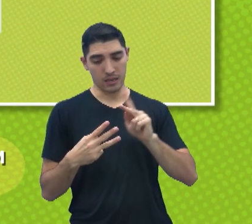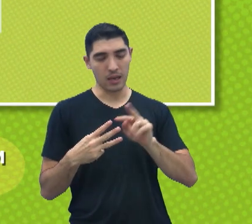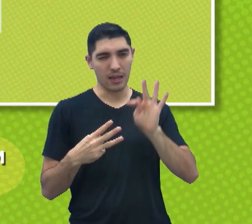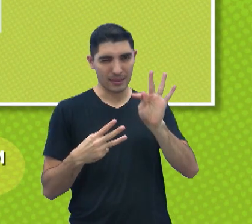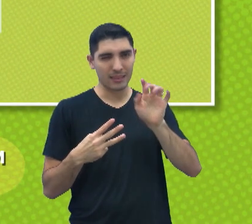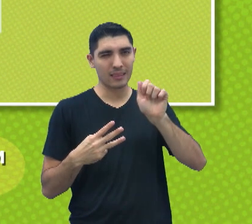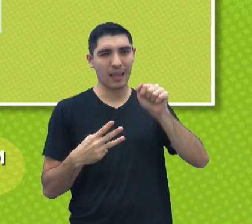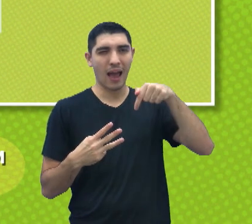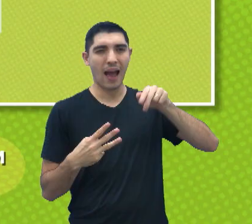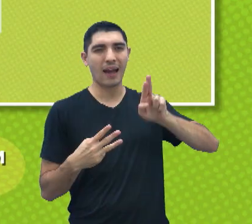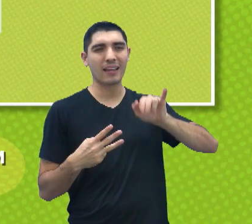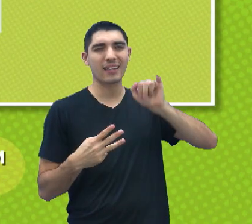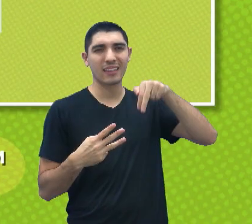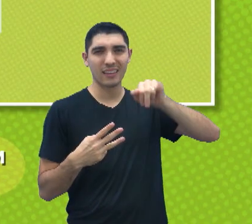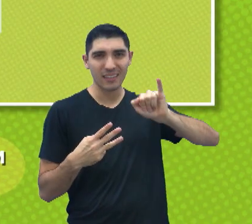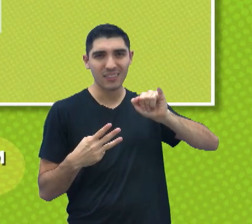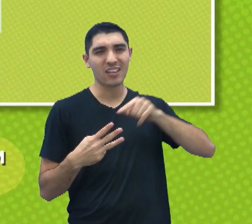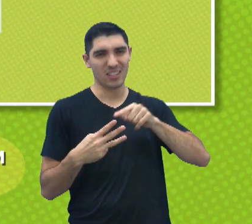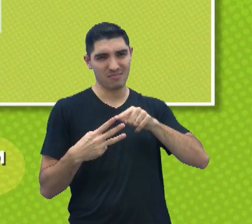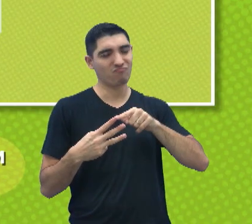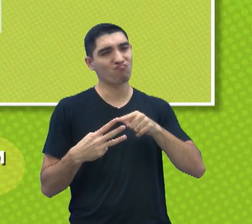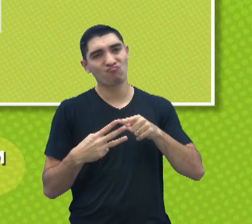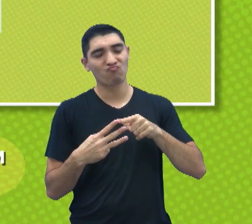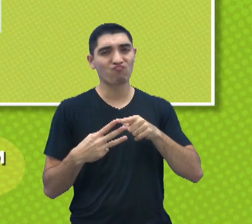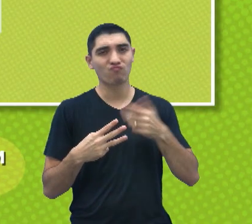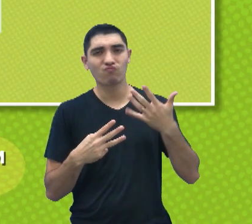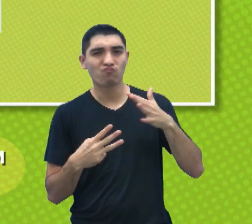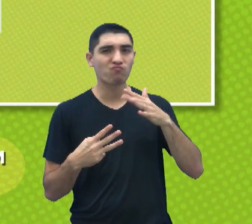conseguiu demonstrar serviço, né? Que foi o